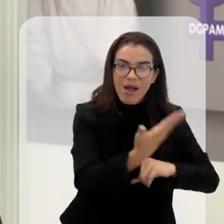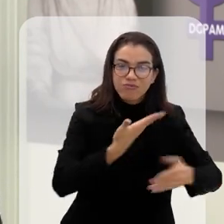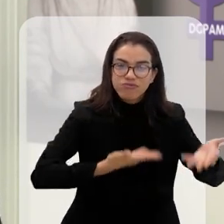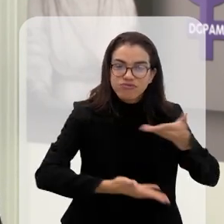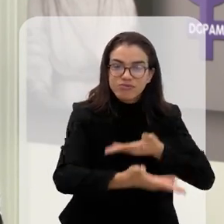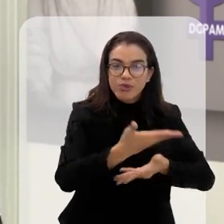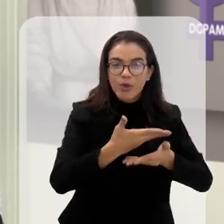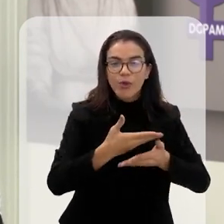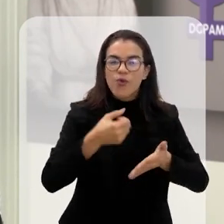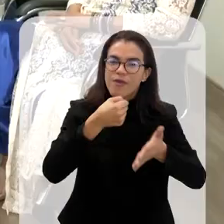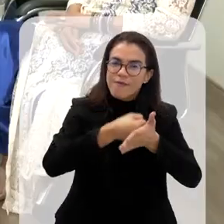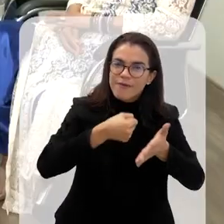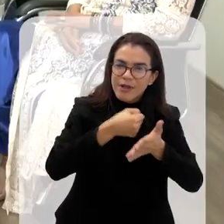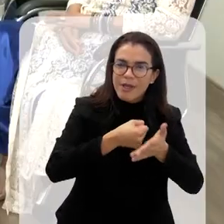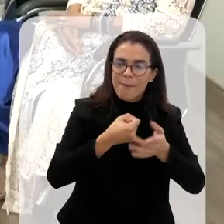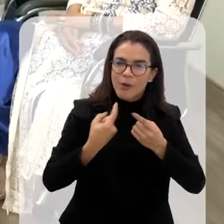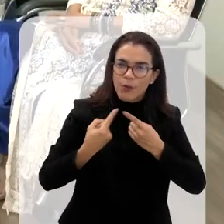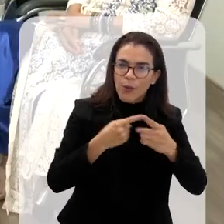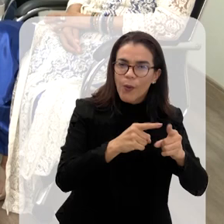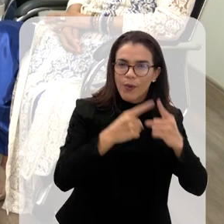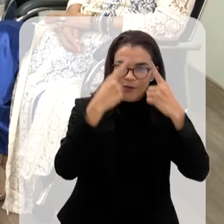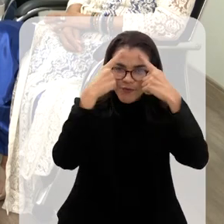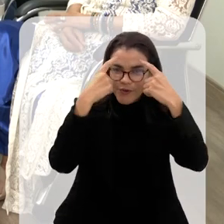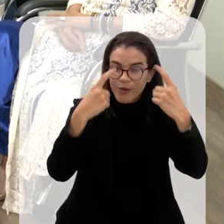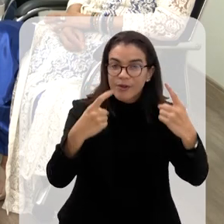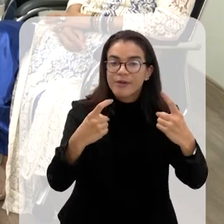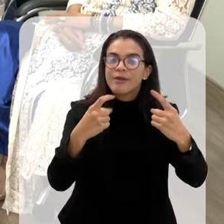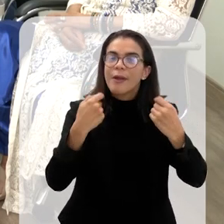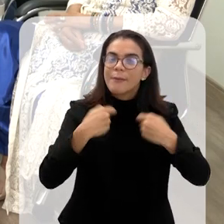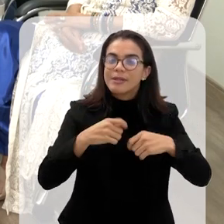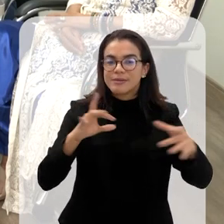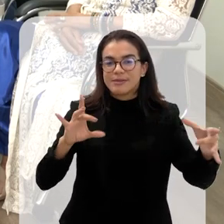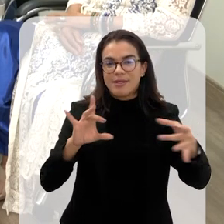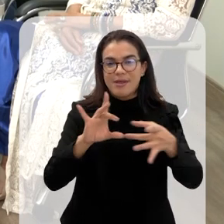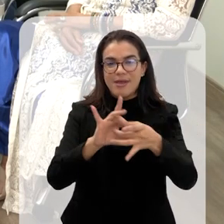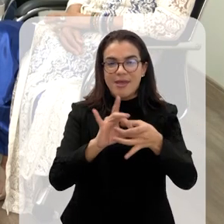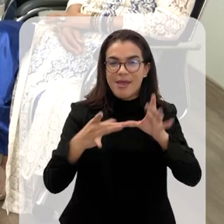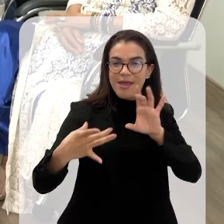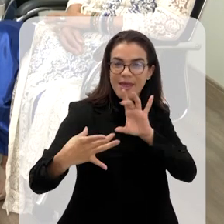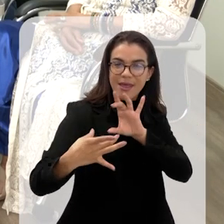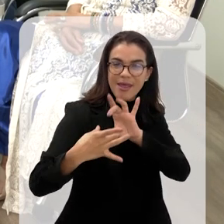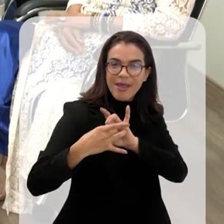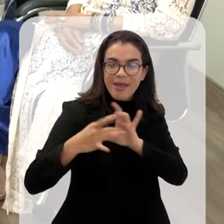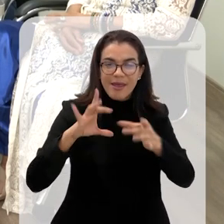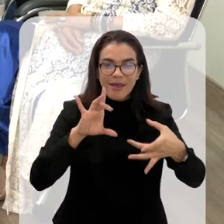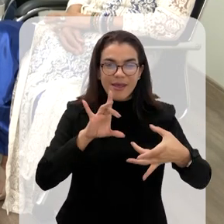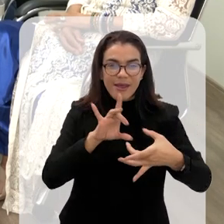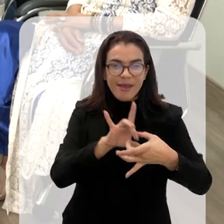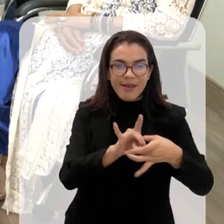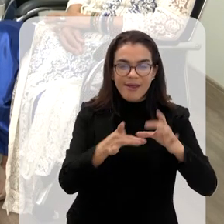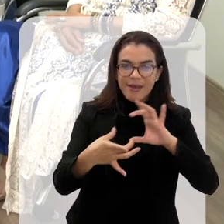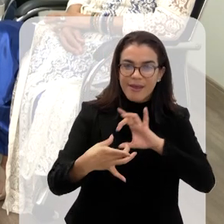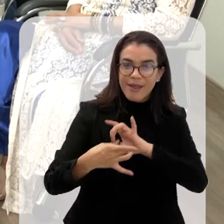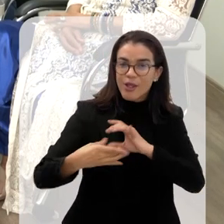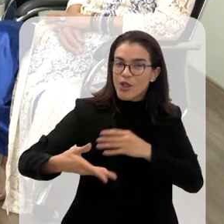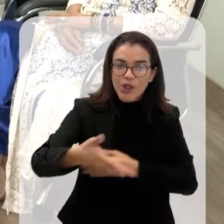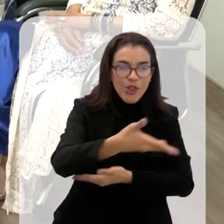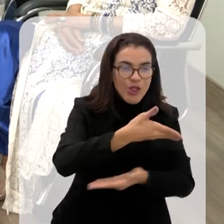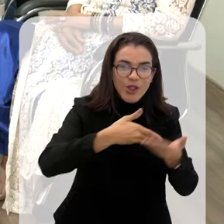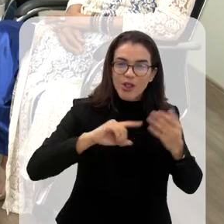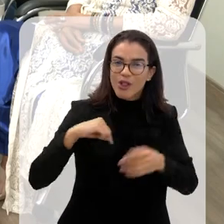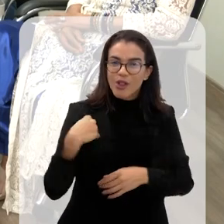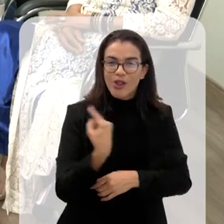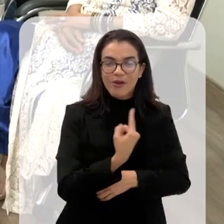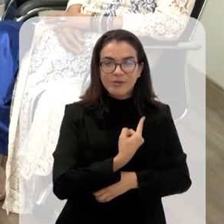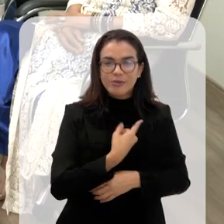disso. É verdade. O enfrentamento à violência, ele é uma rede, né? E todos nós fazemos